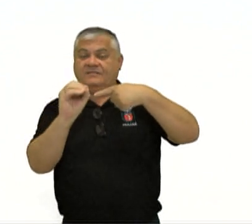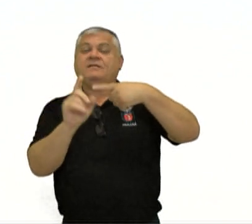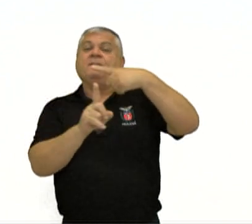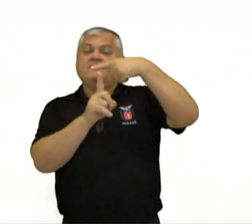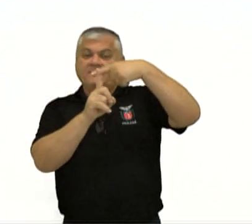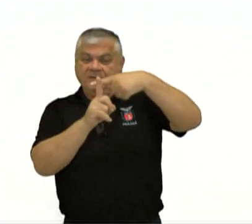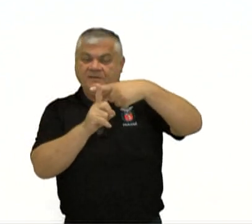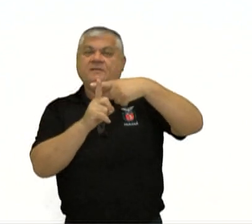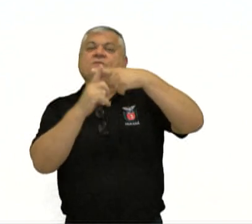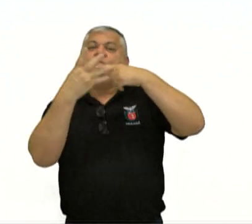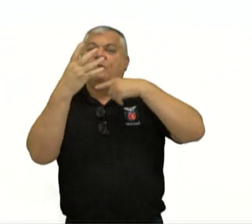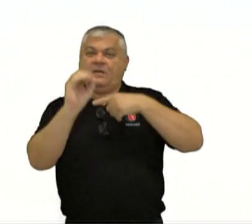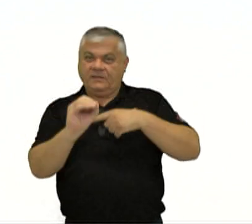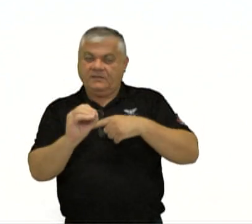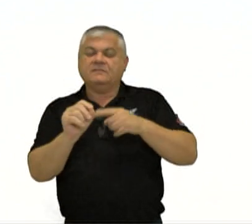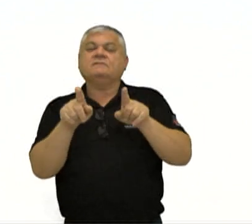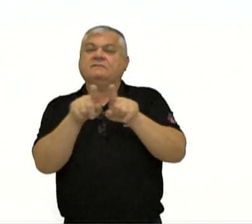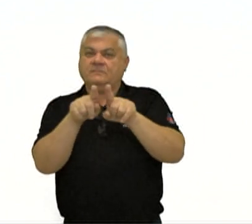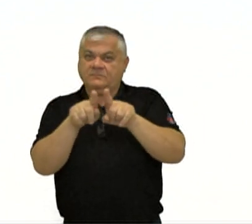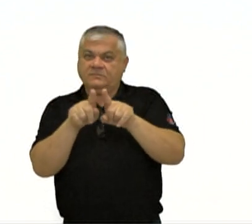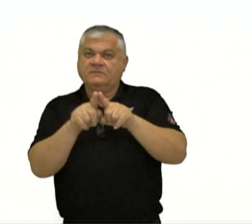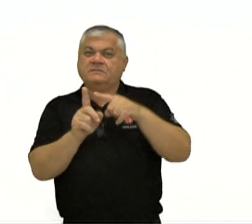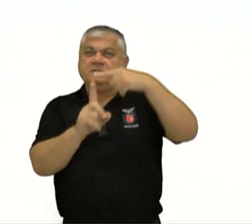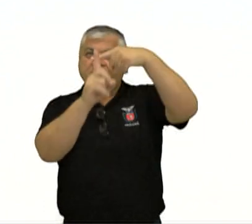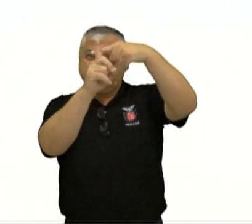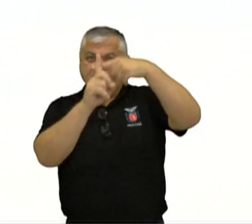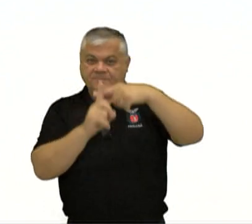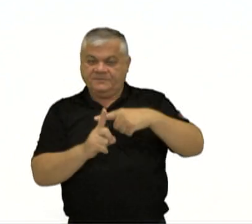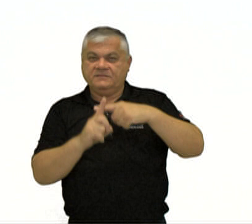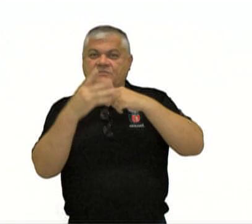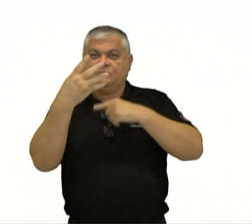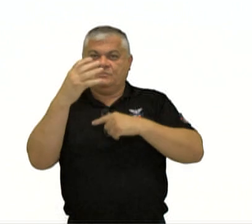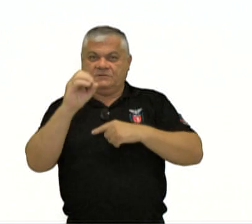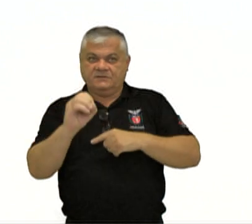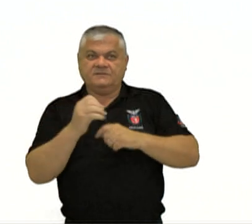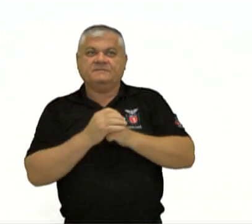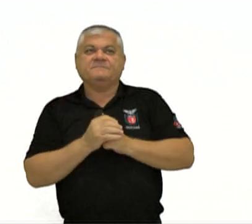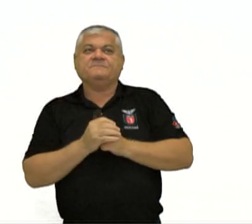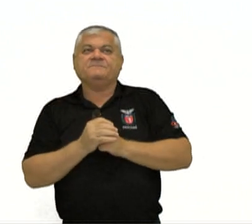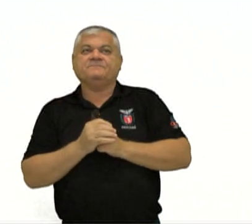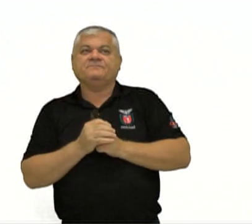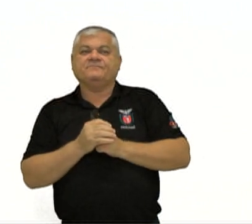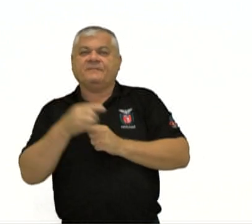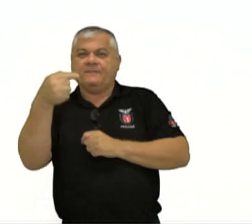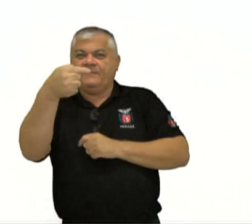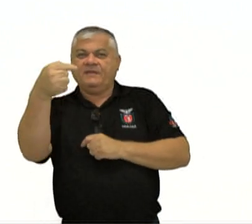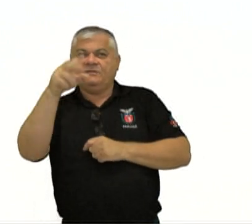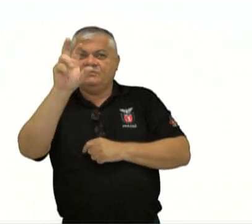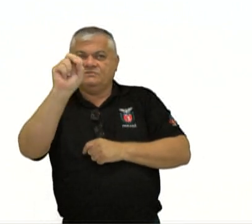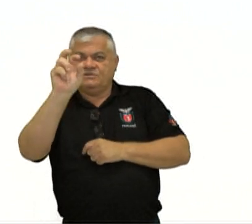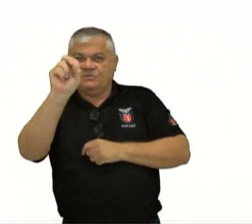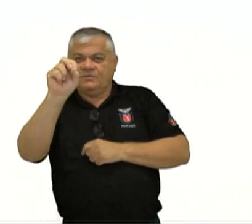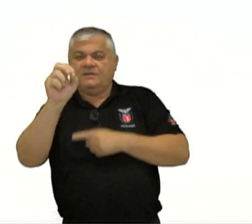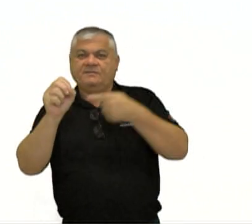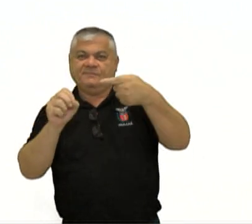tirar, né? Então, tem que ficar para a gente saber o que significa esse número 40. Menos 50, a